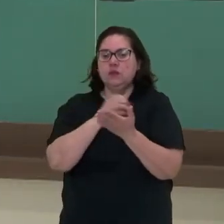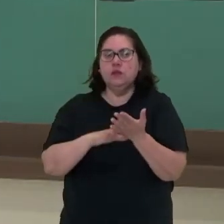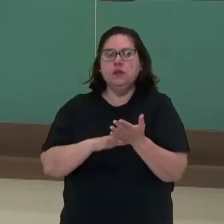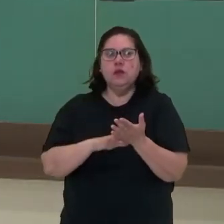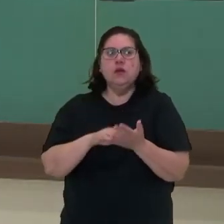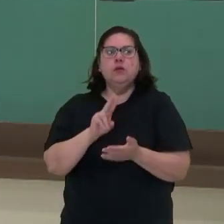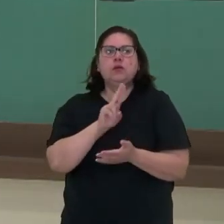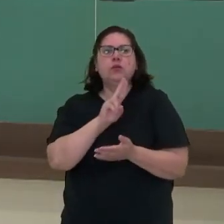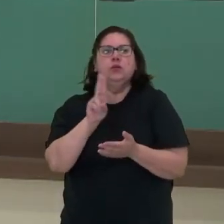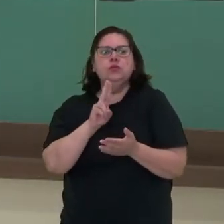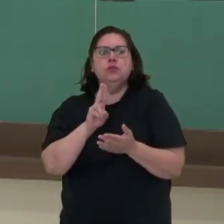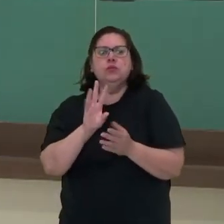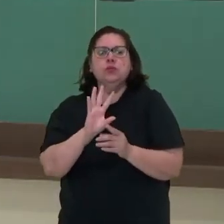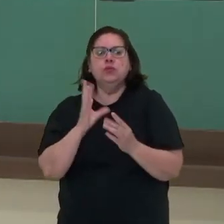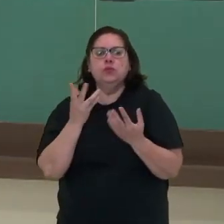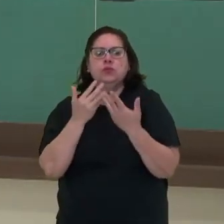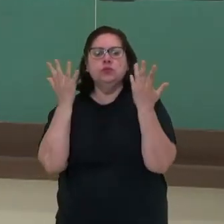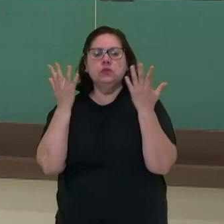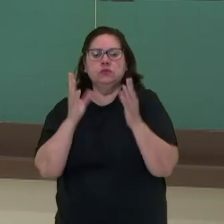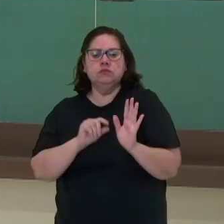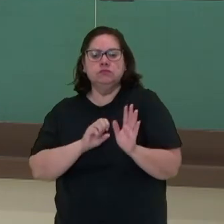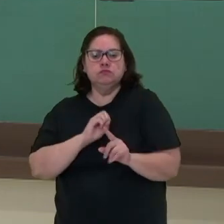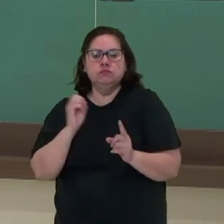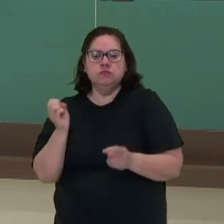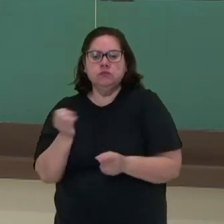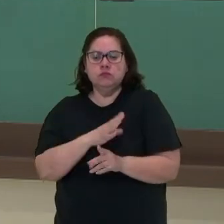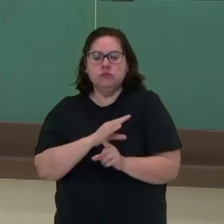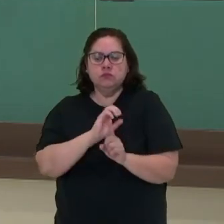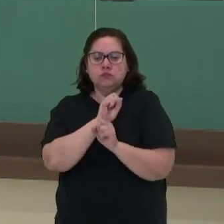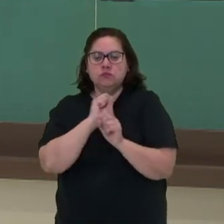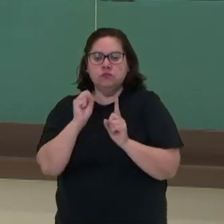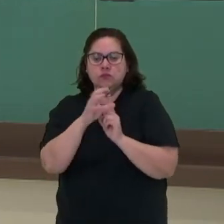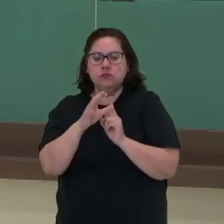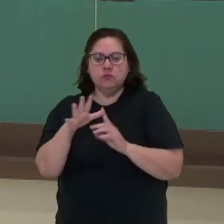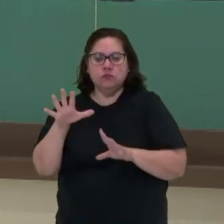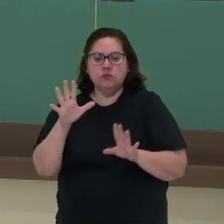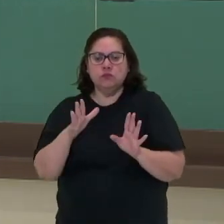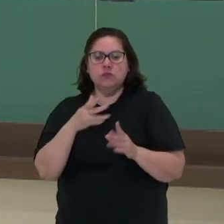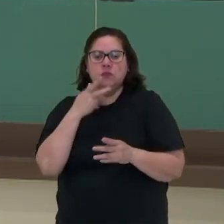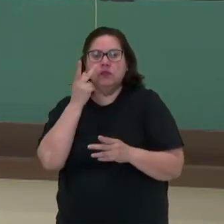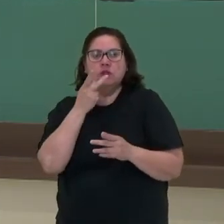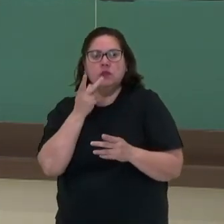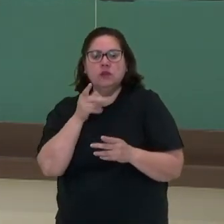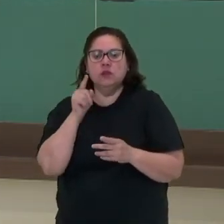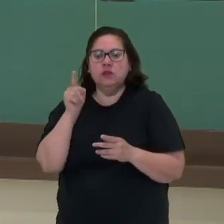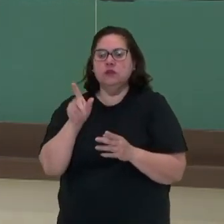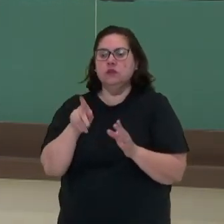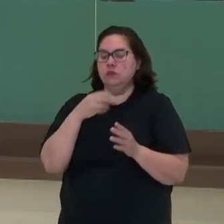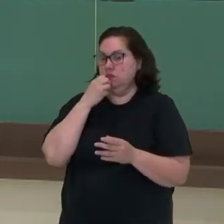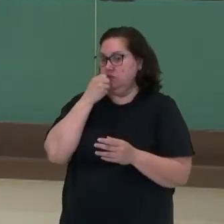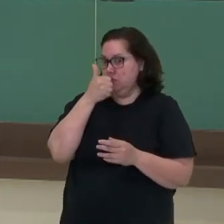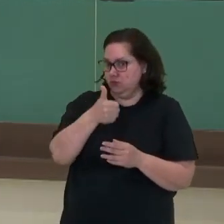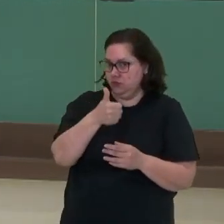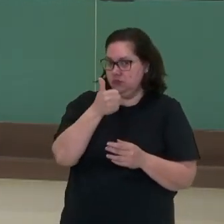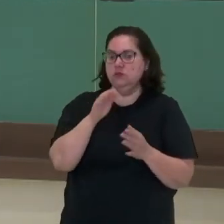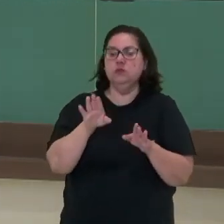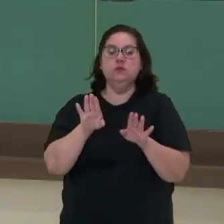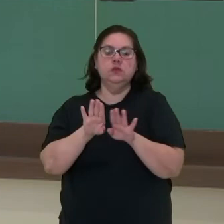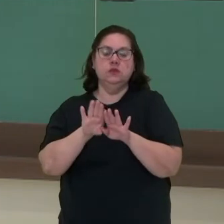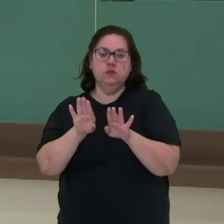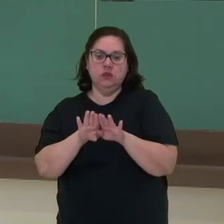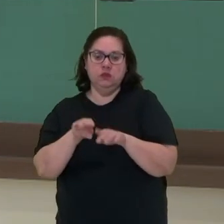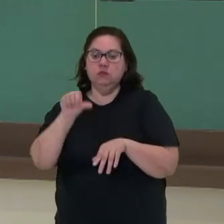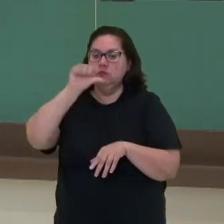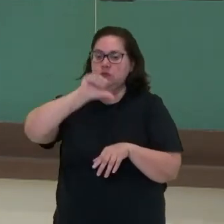fenômeno que usa as mídias para propagar alguma novidade cultural dentro de uma sociedade? Acabei de falar dela. Ela pode trazer coisas positivas, mas muitas